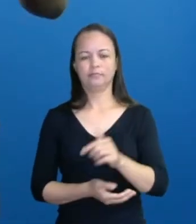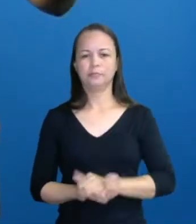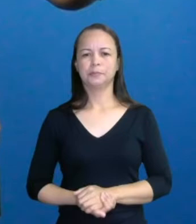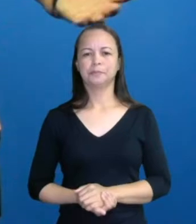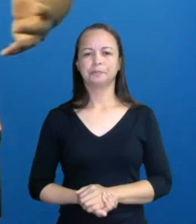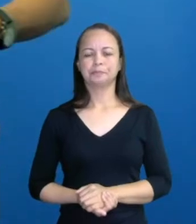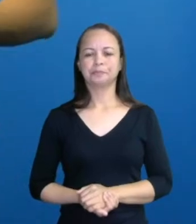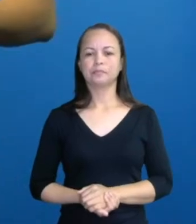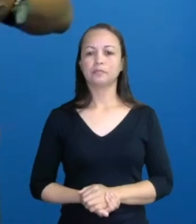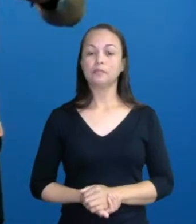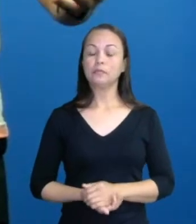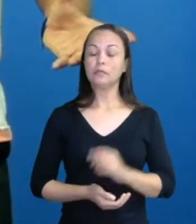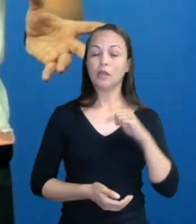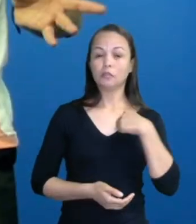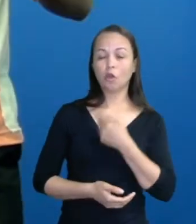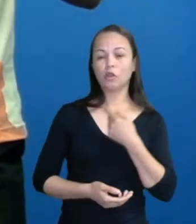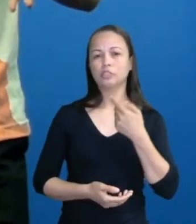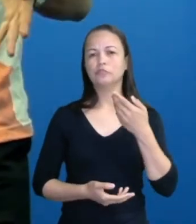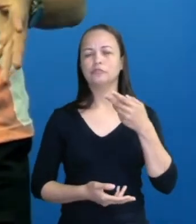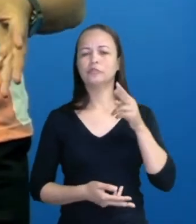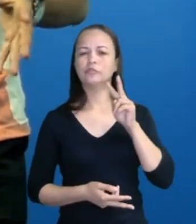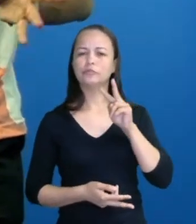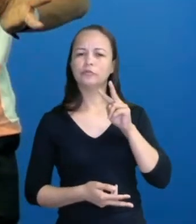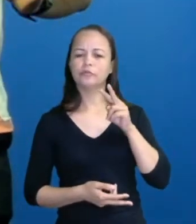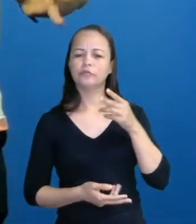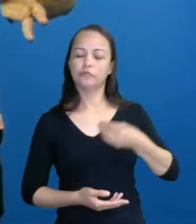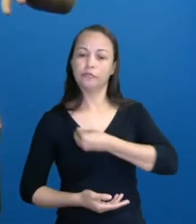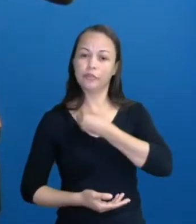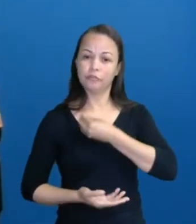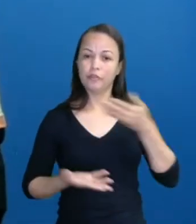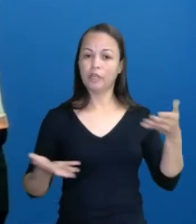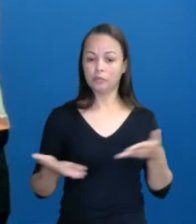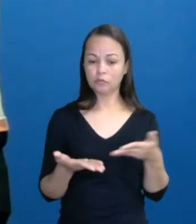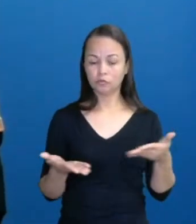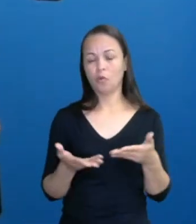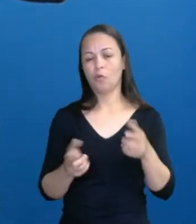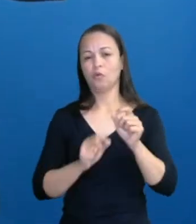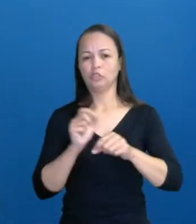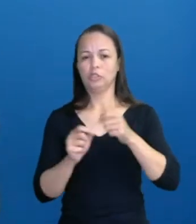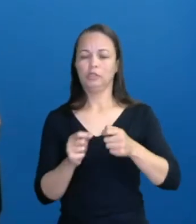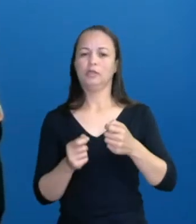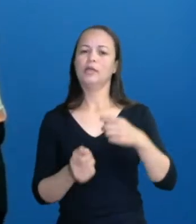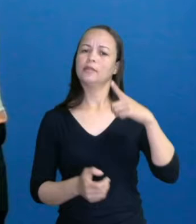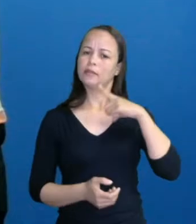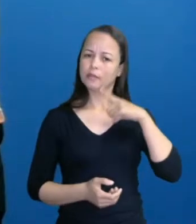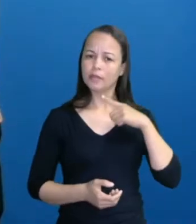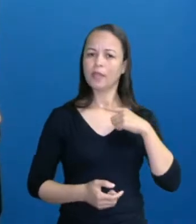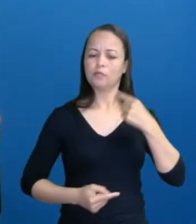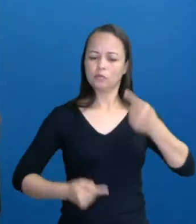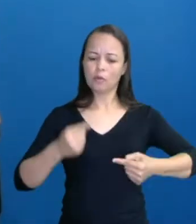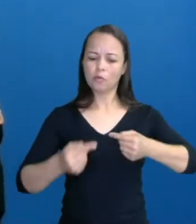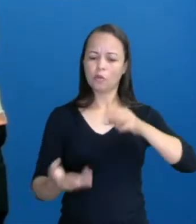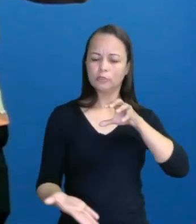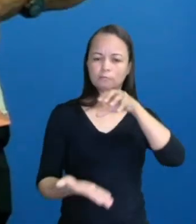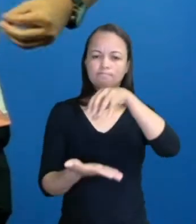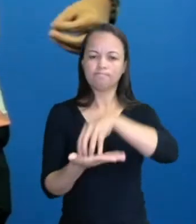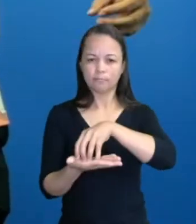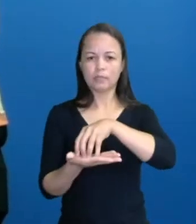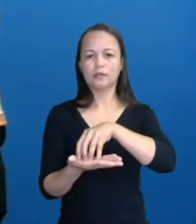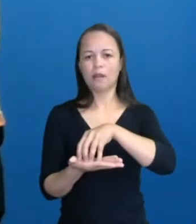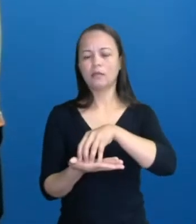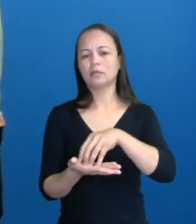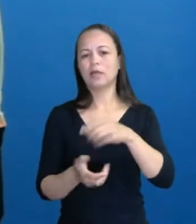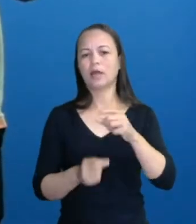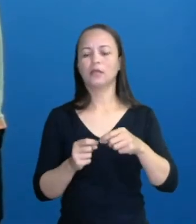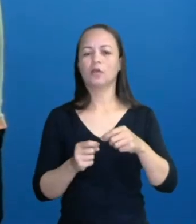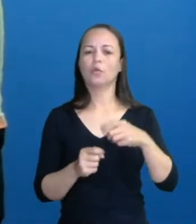Nós vivemos atualmente numa política centralizada, ou seja, nós temos um centro de poder de onde emerge todas